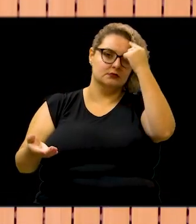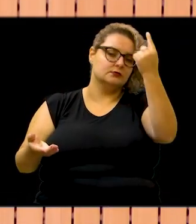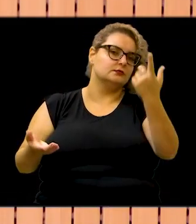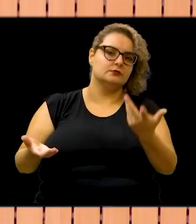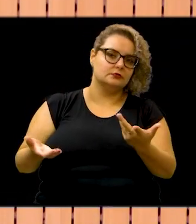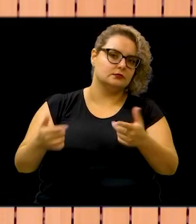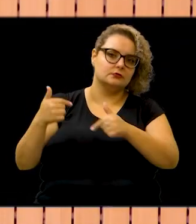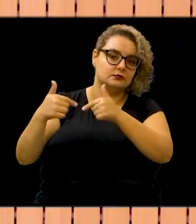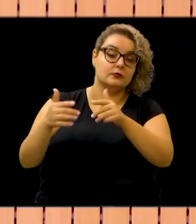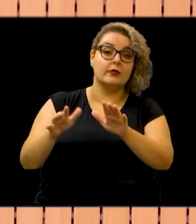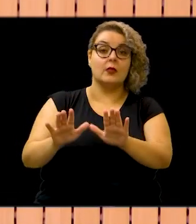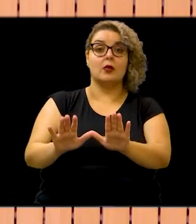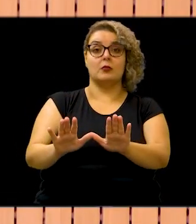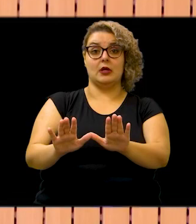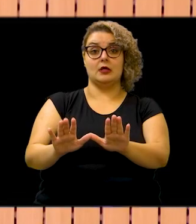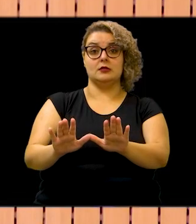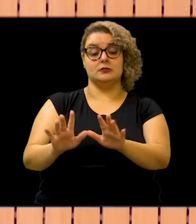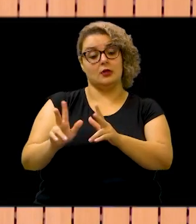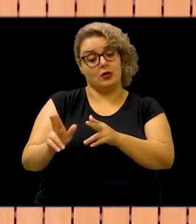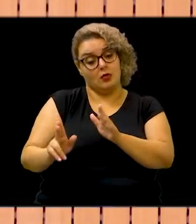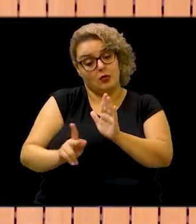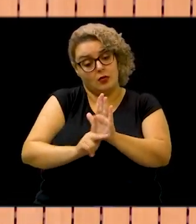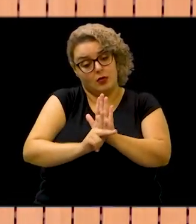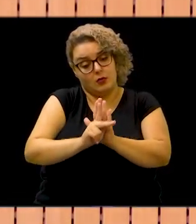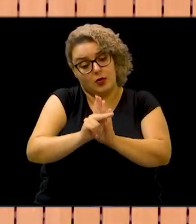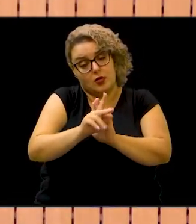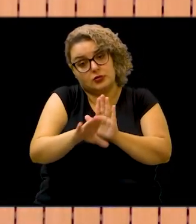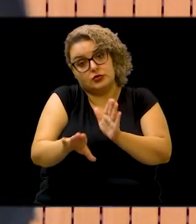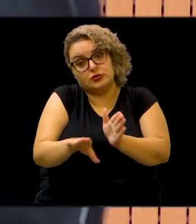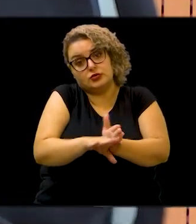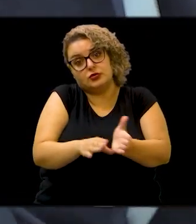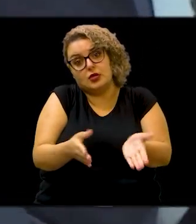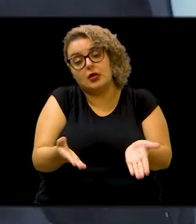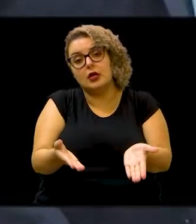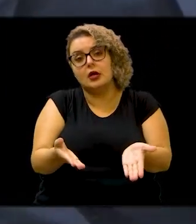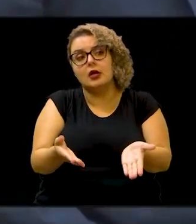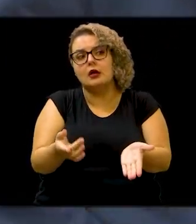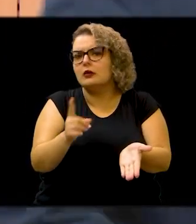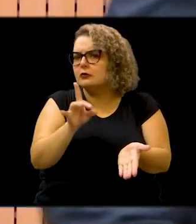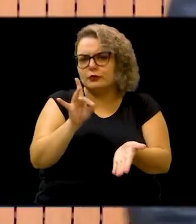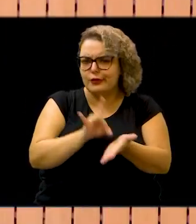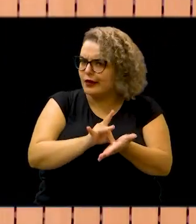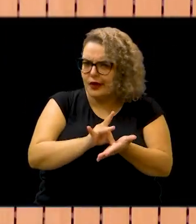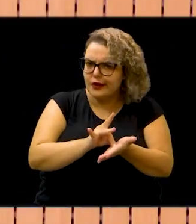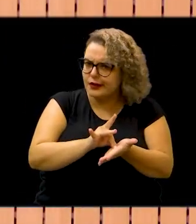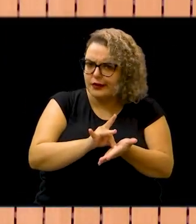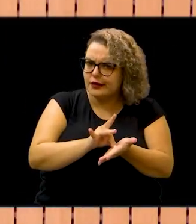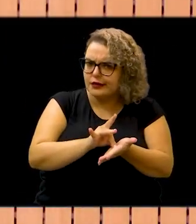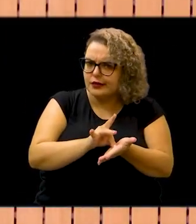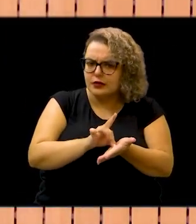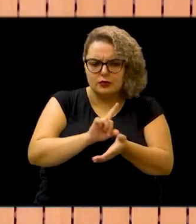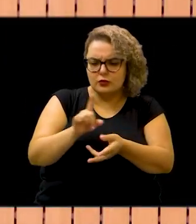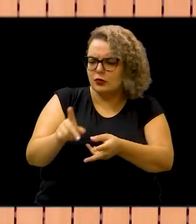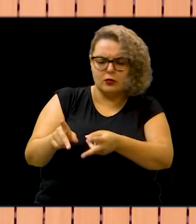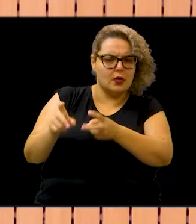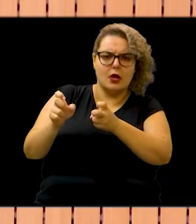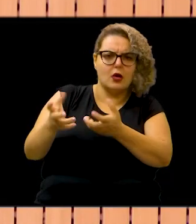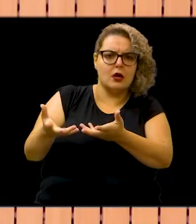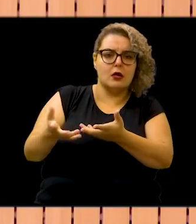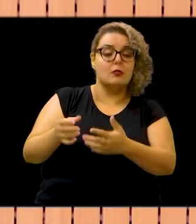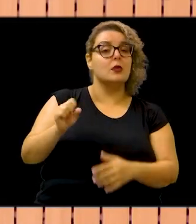essa ideia de trabalho. Mas, quando o projeto chega, a gente vê que isso não é realidade, que não